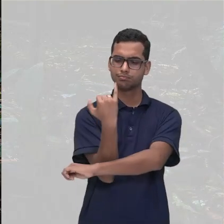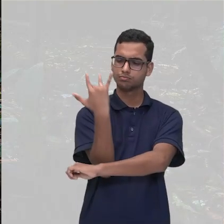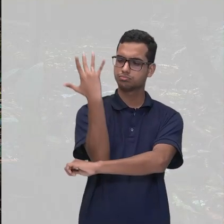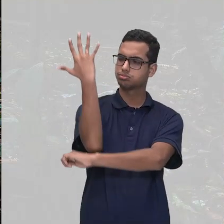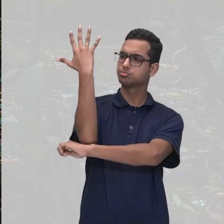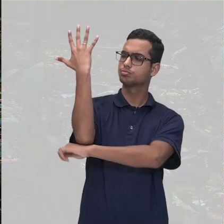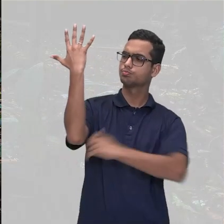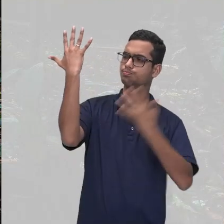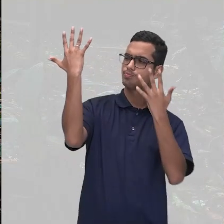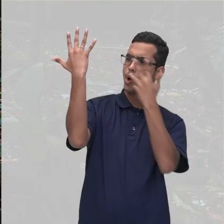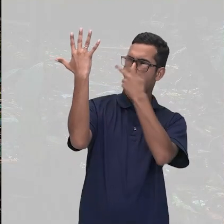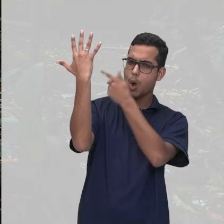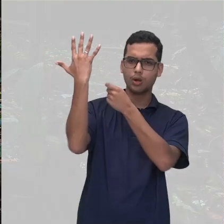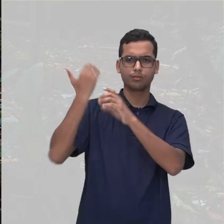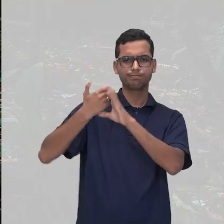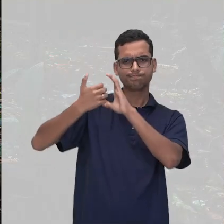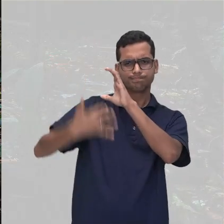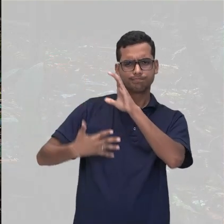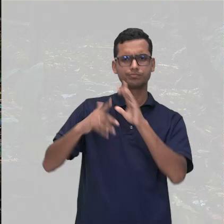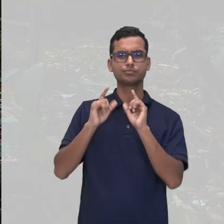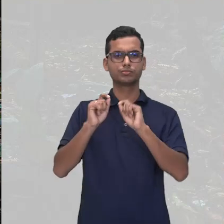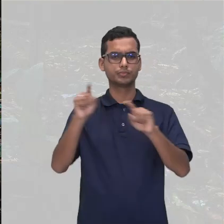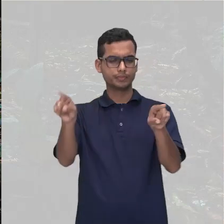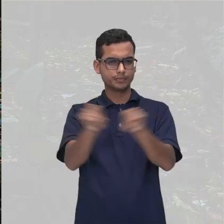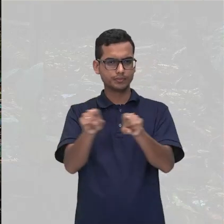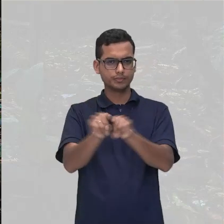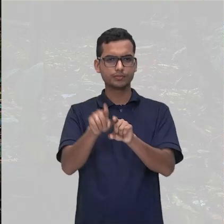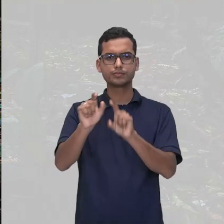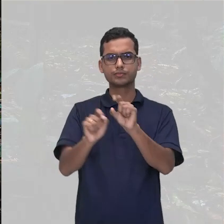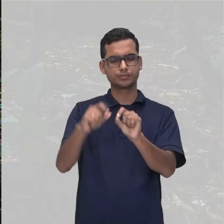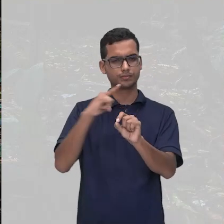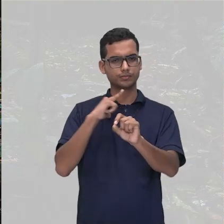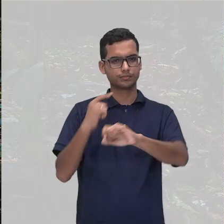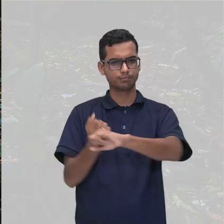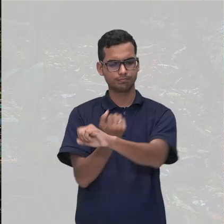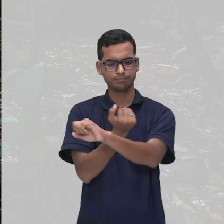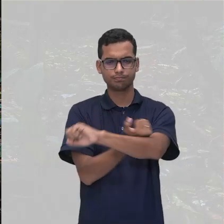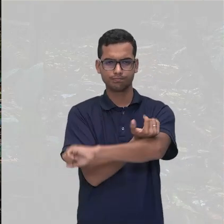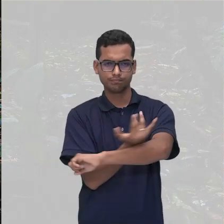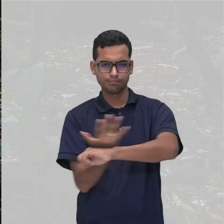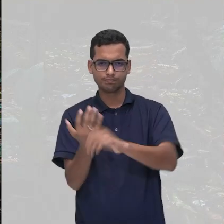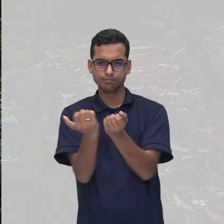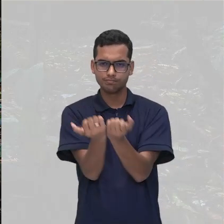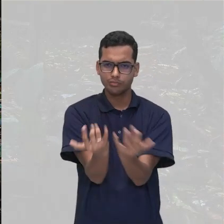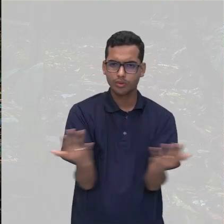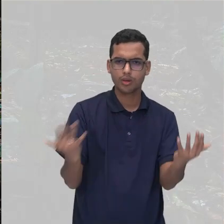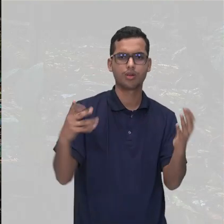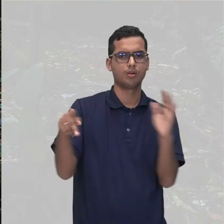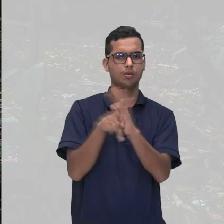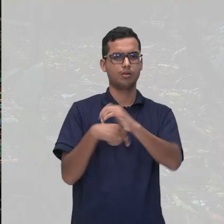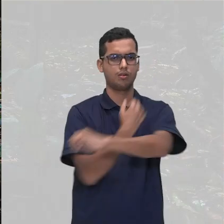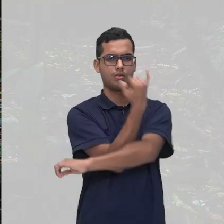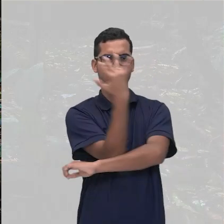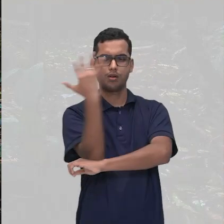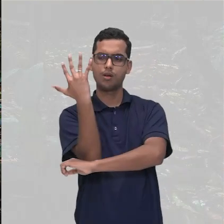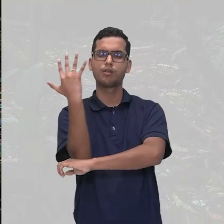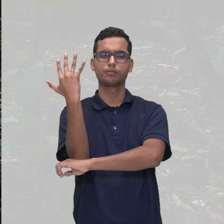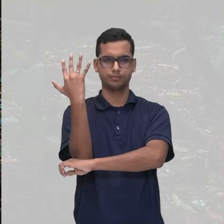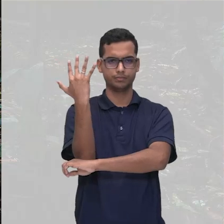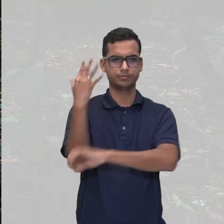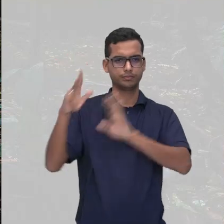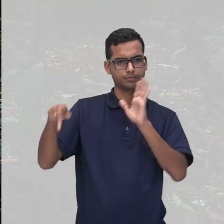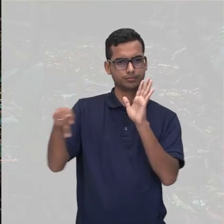vamos falar sobre as características que compõem essa vegetação da nossa floresta, né? Nós vamos conhecer aí